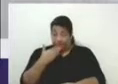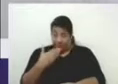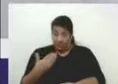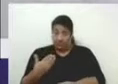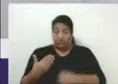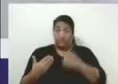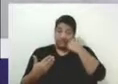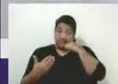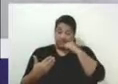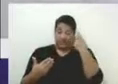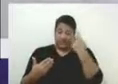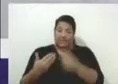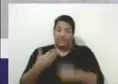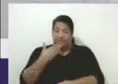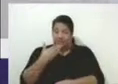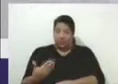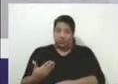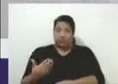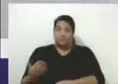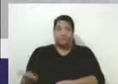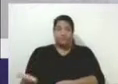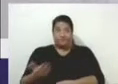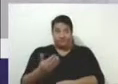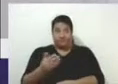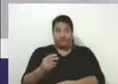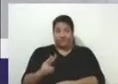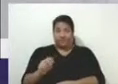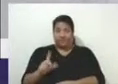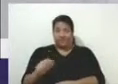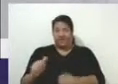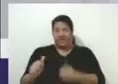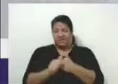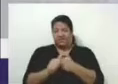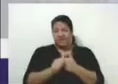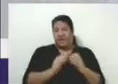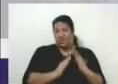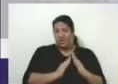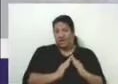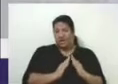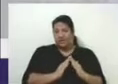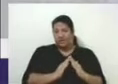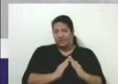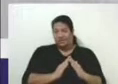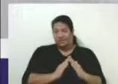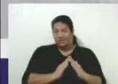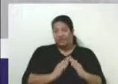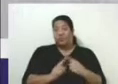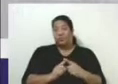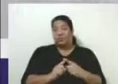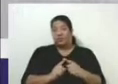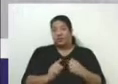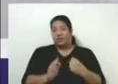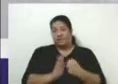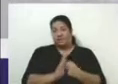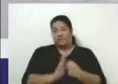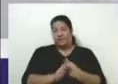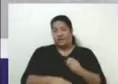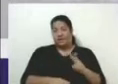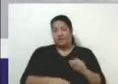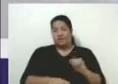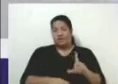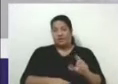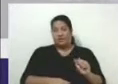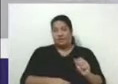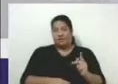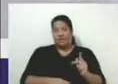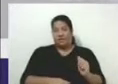para a escola próximo da casa dele, ele mora aqui na Vila Aparecida, perto da escola João Maria,